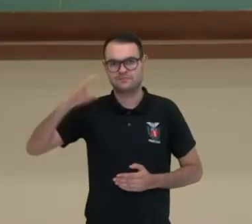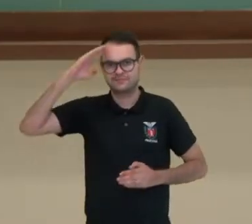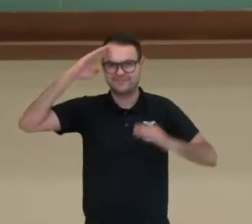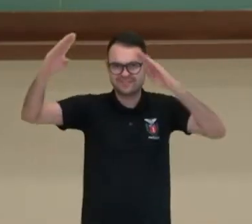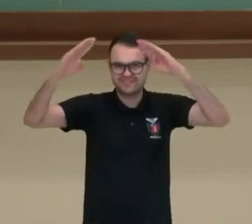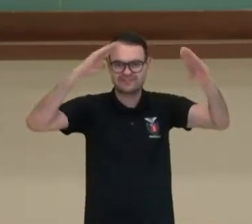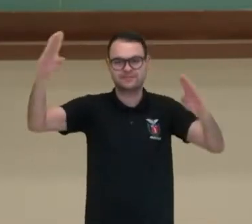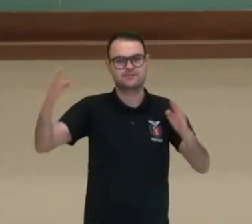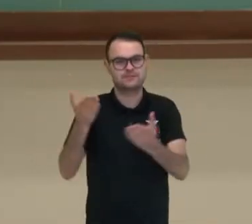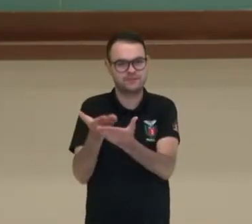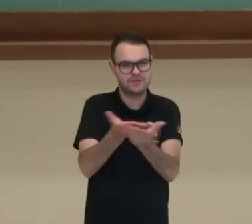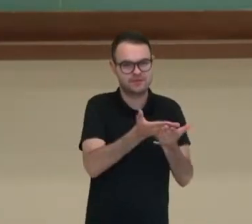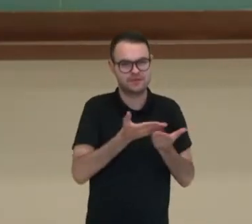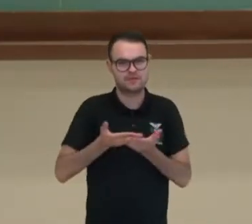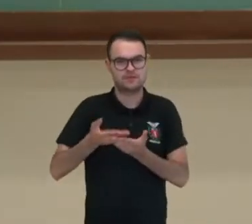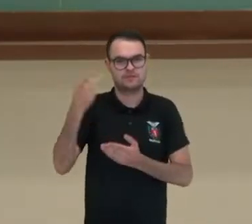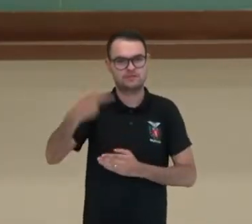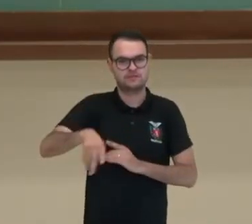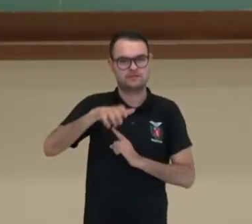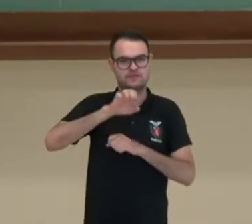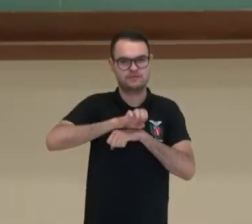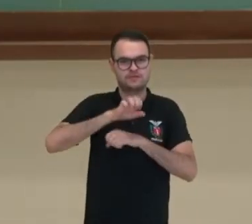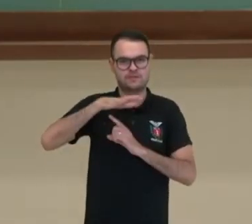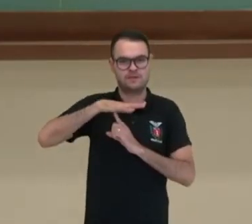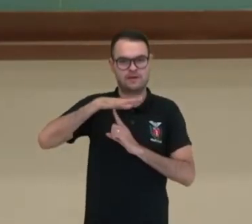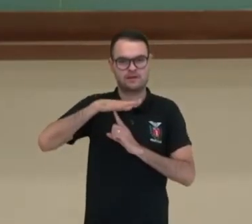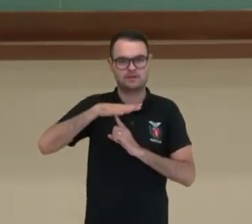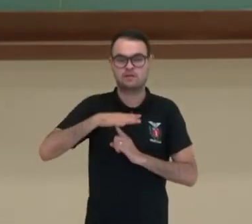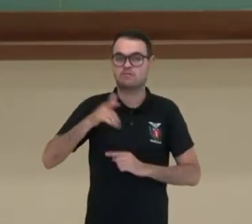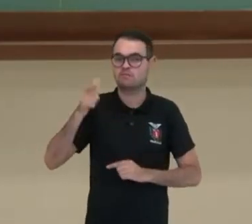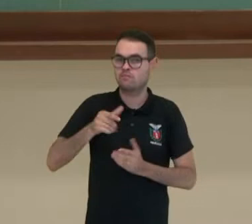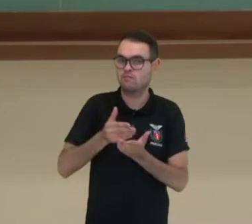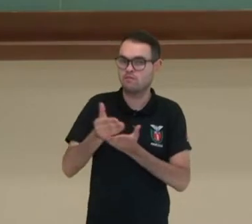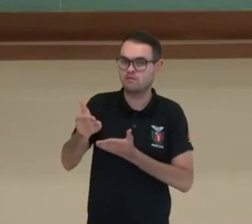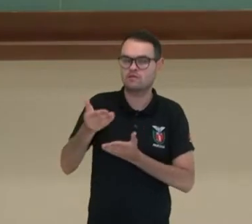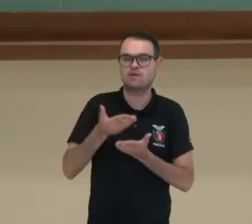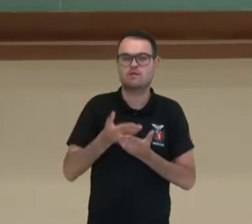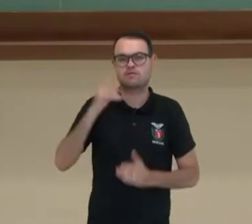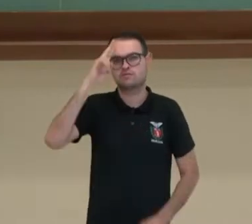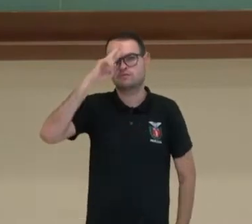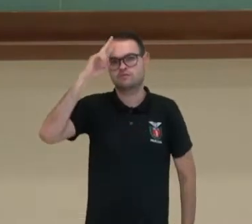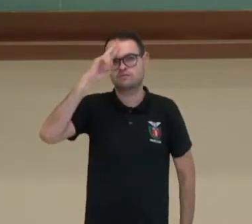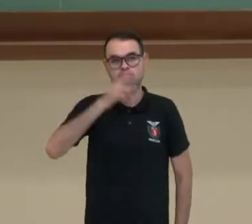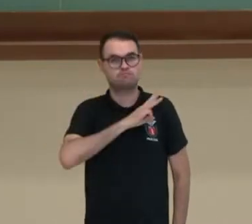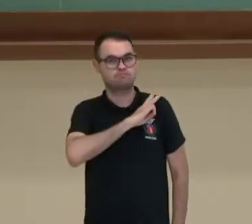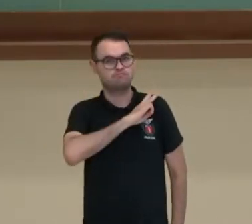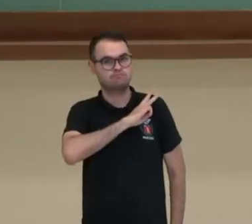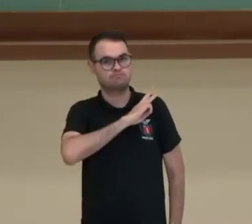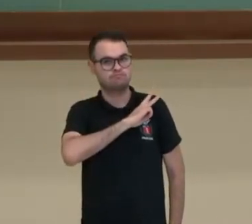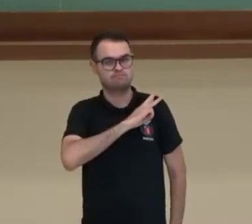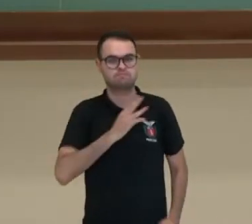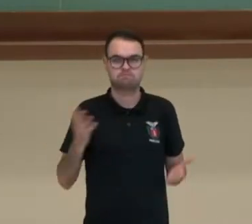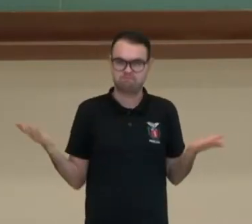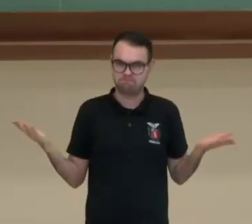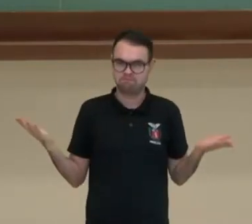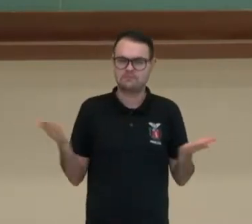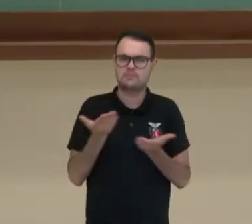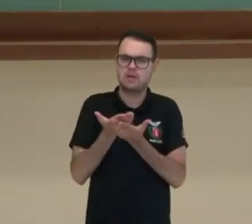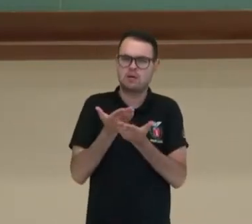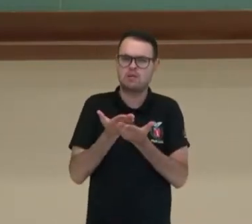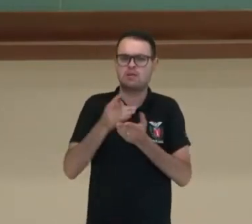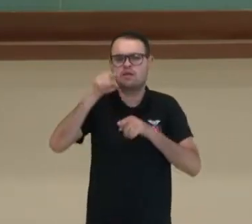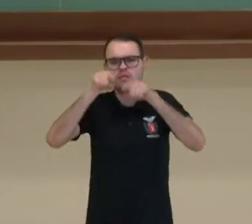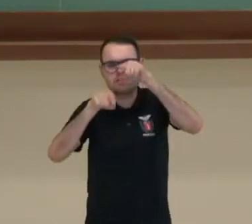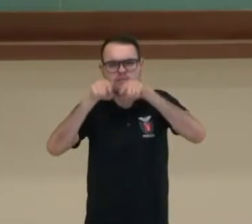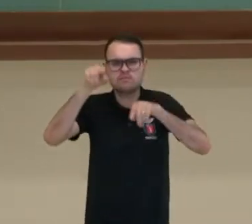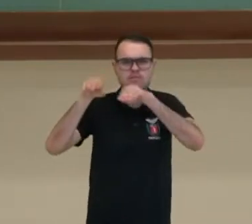Saudações, alunos do estado do Paraná! Estamos começando mais uma aula de História para a terceira série do ensino médio. Uma aula de